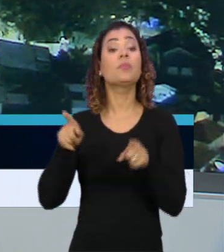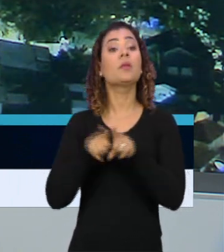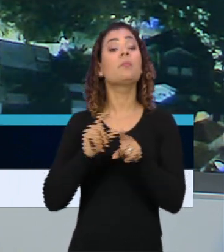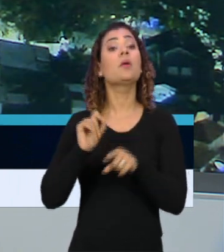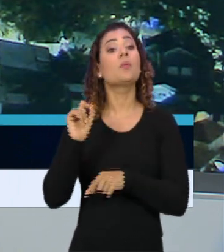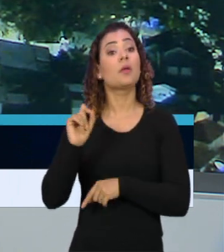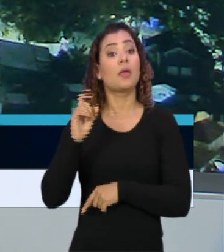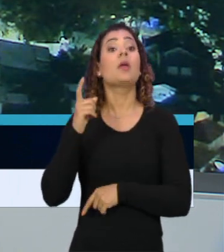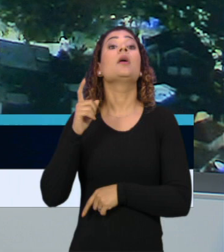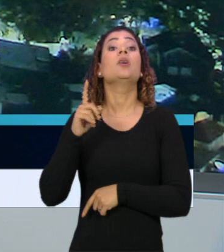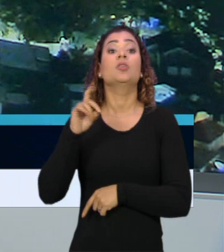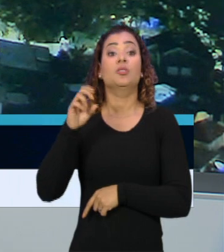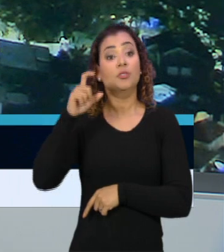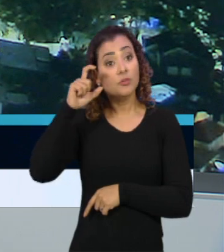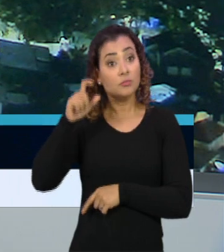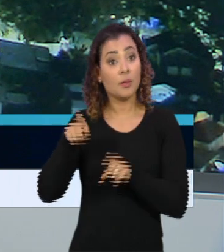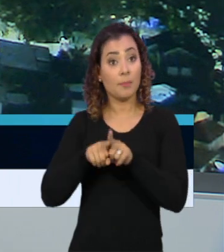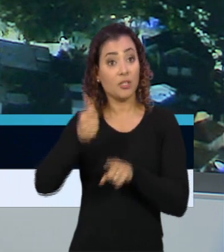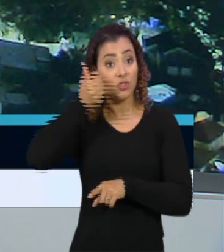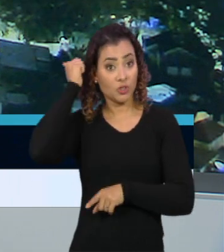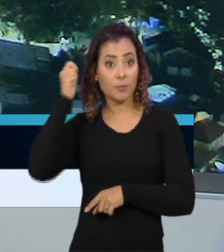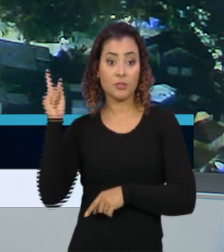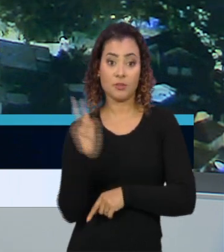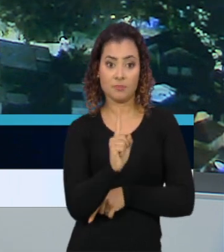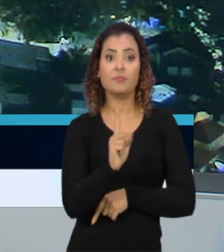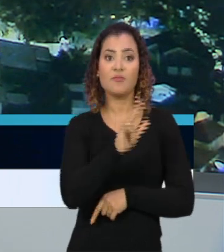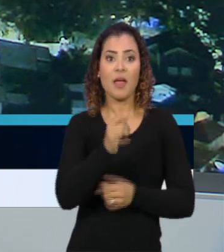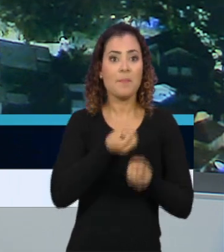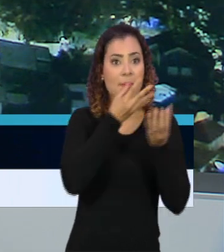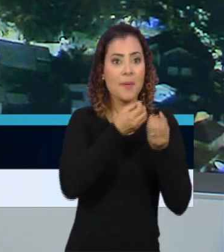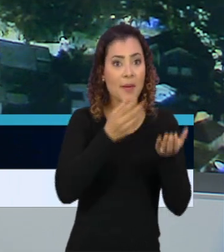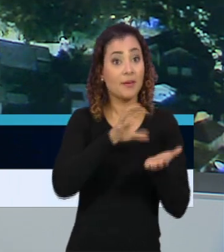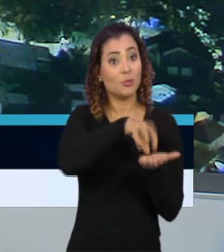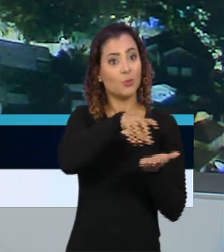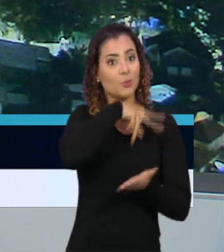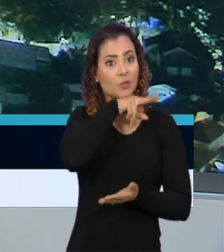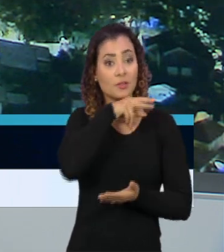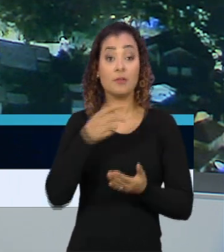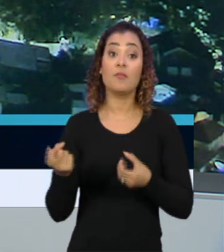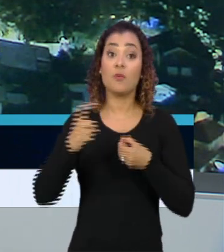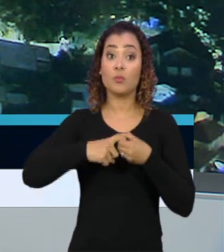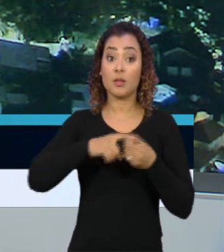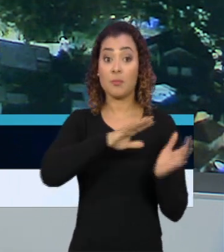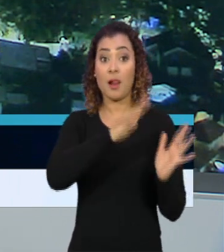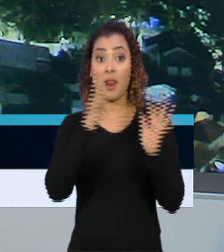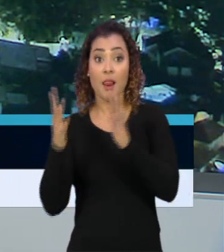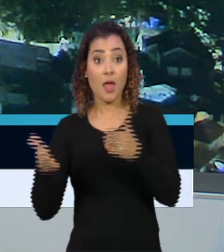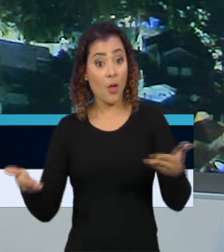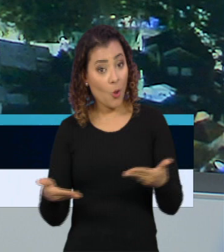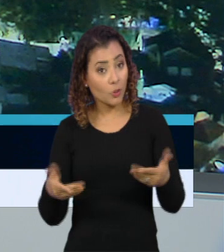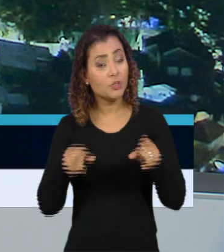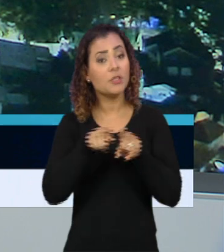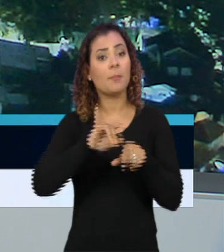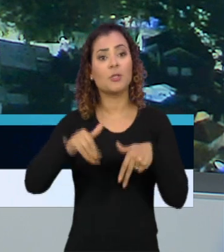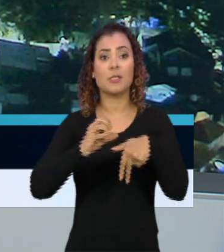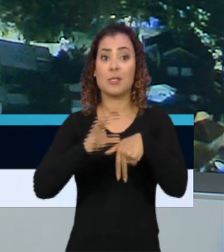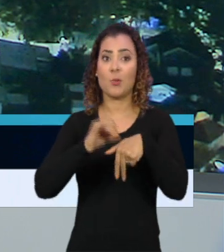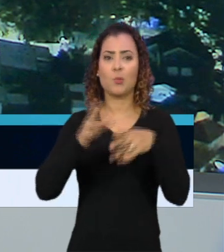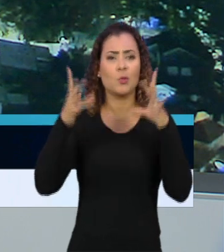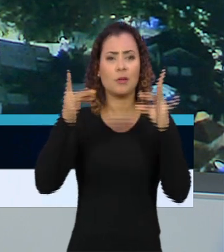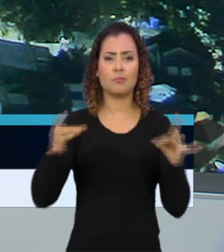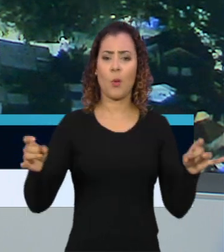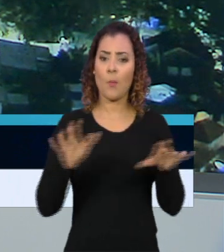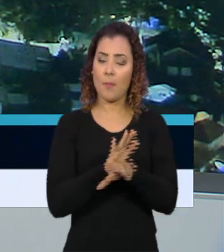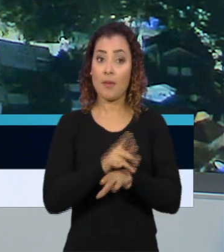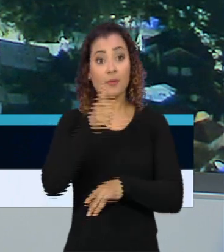Dilma escovas falar à CPI Nós voltamos com mais informações a ser feita academia ao longo da nossa programação EA cobertura